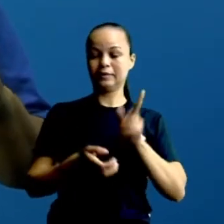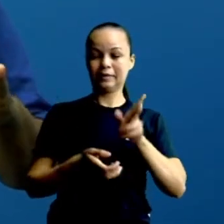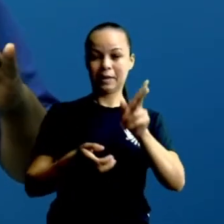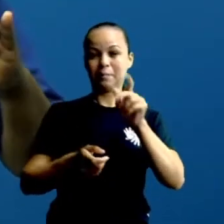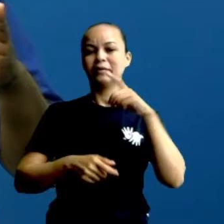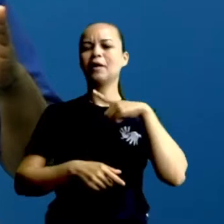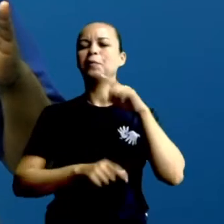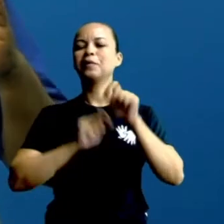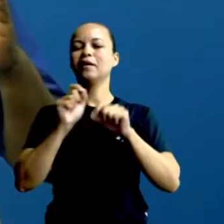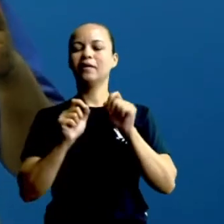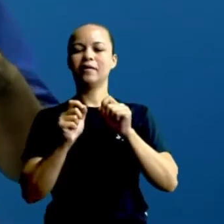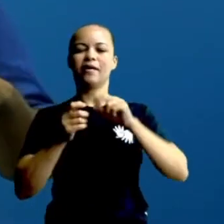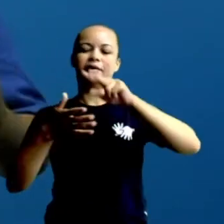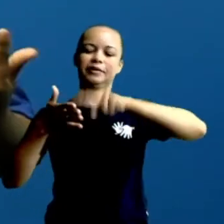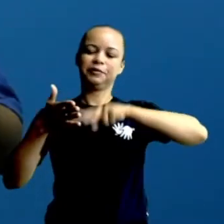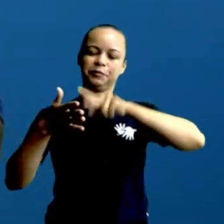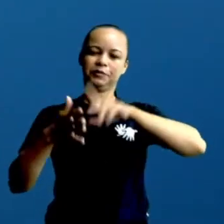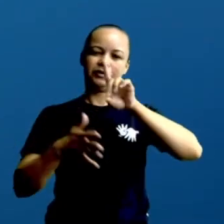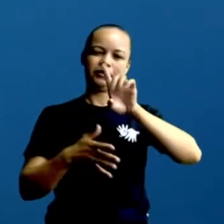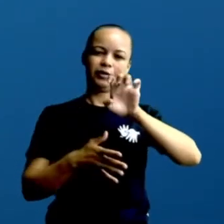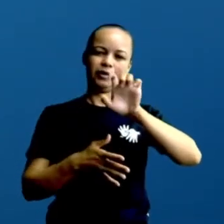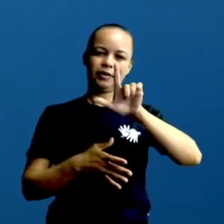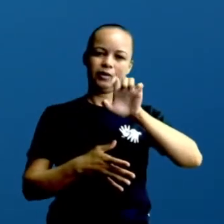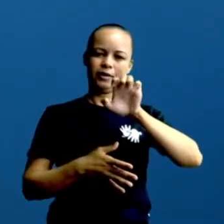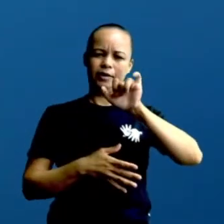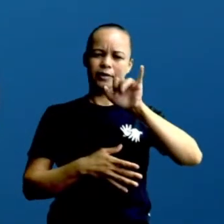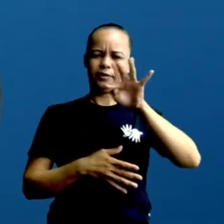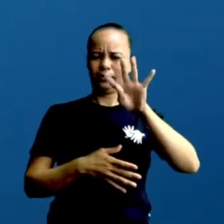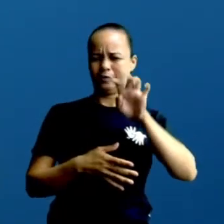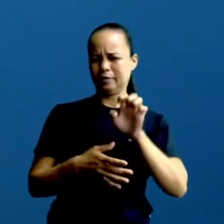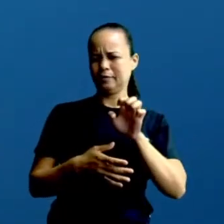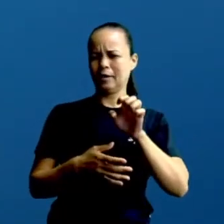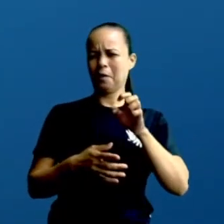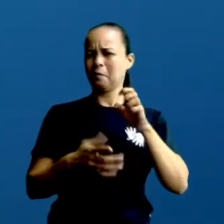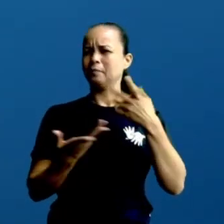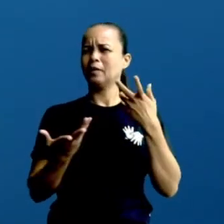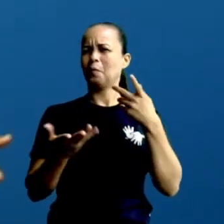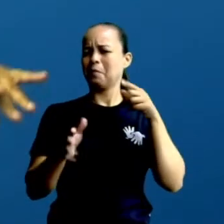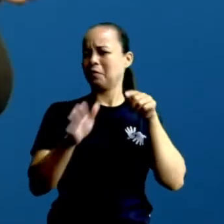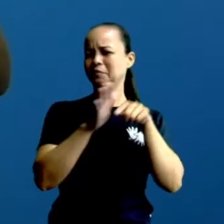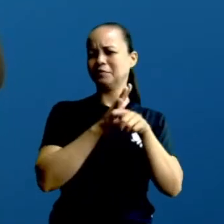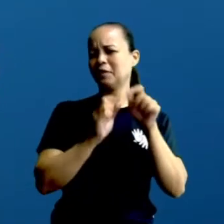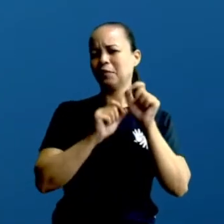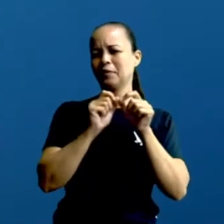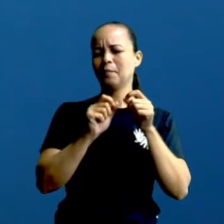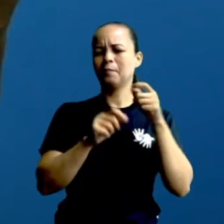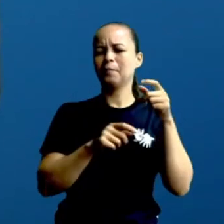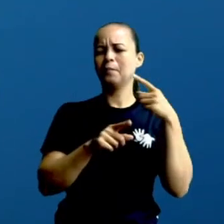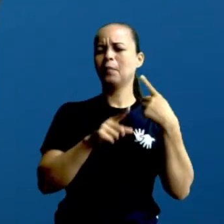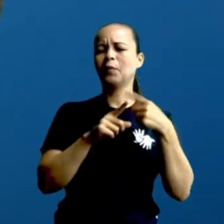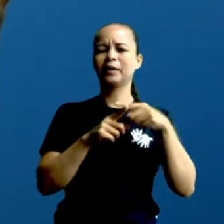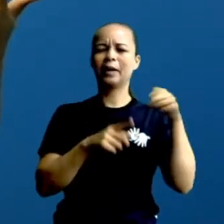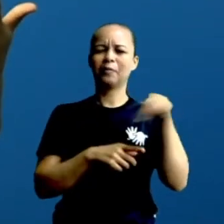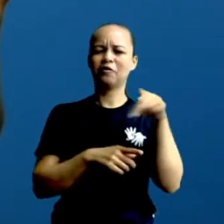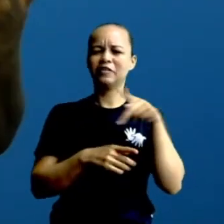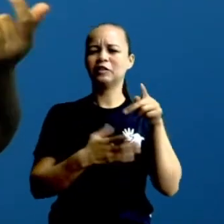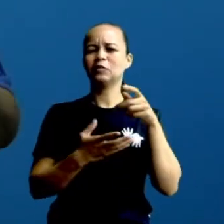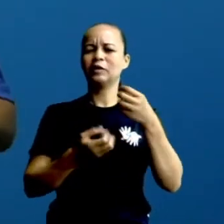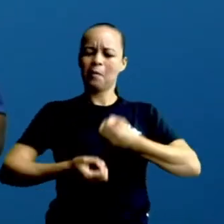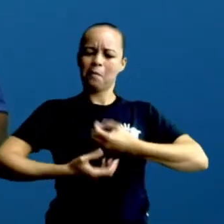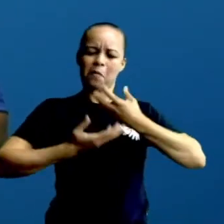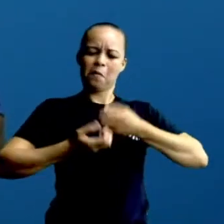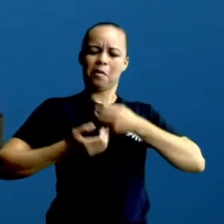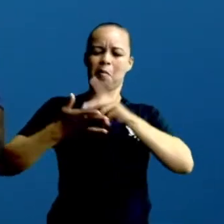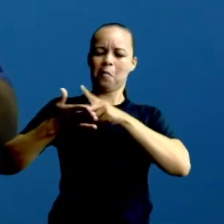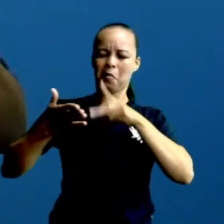nossa leitura de leite. Alguém pode até perguntar, mas por que é que essa professora traz poema, poesia em